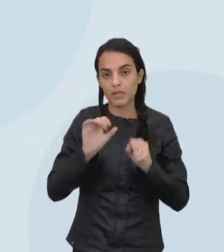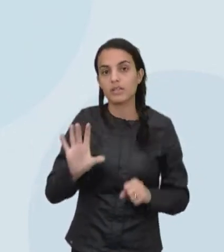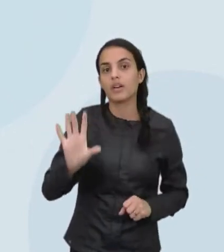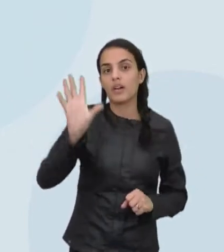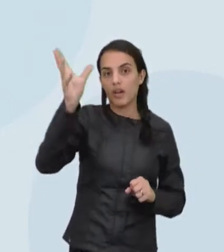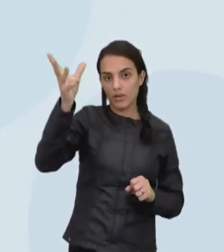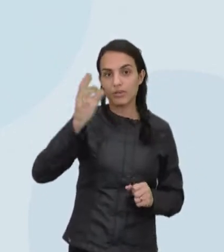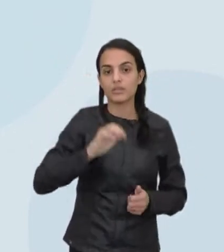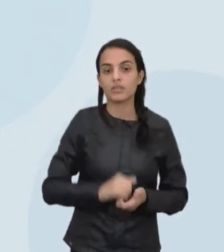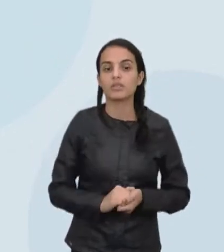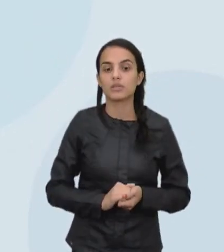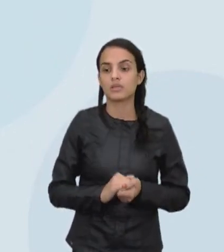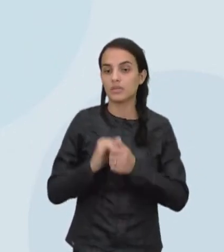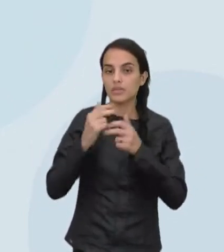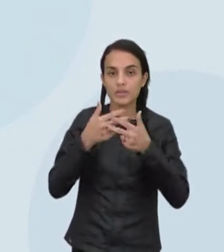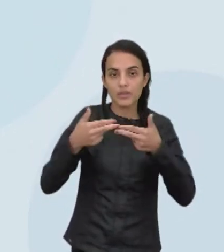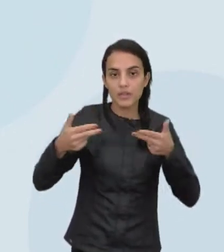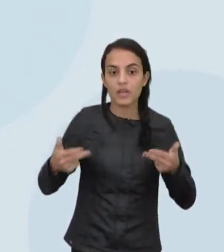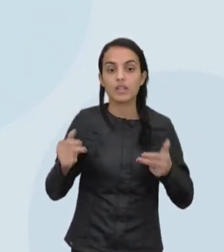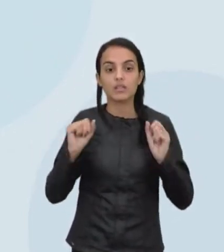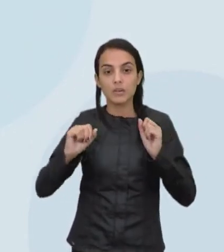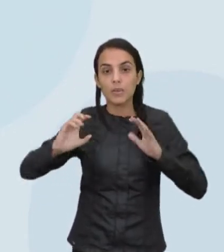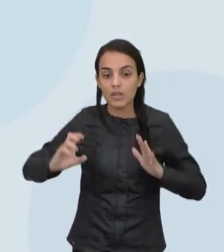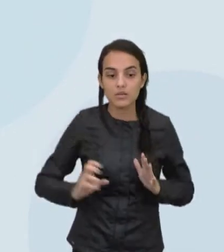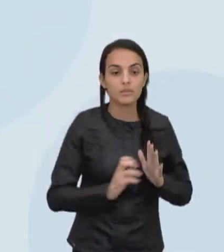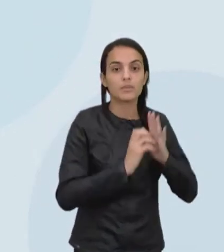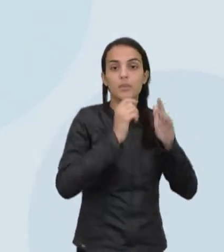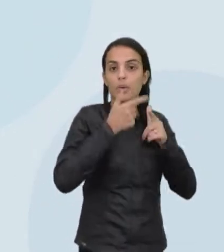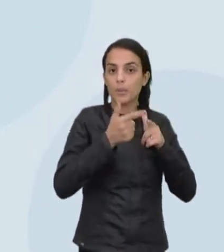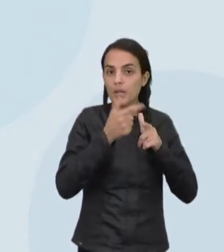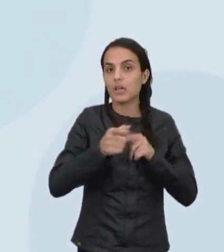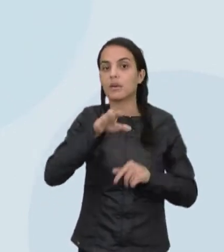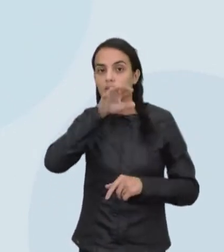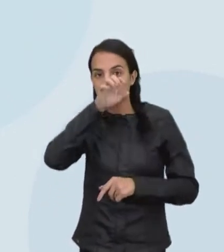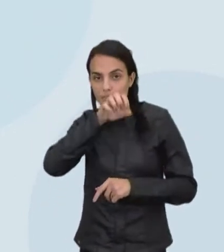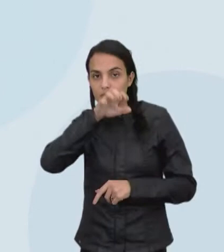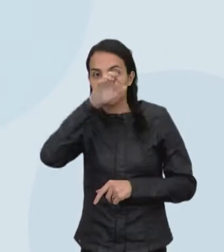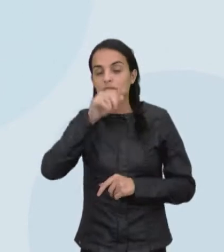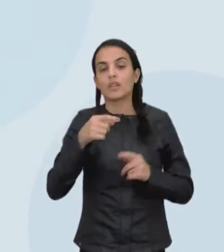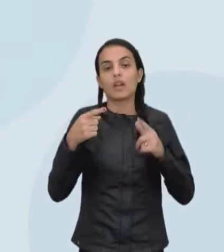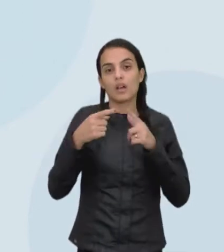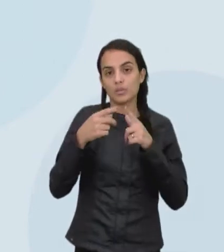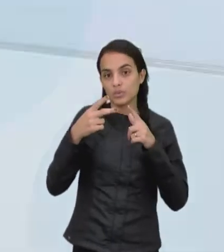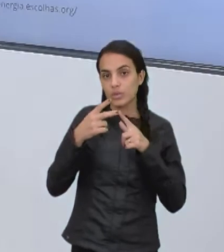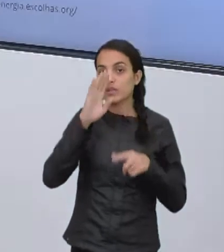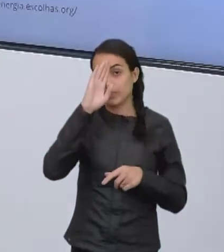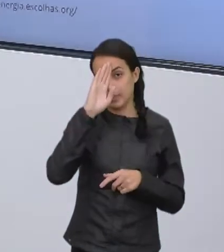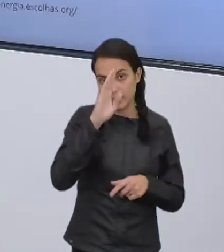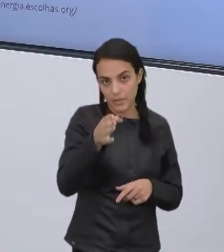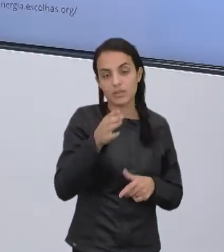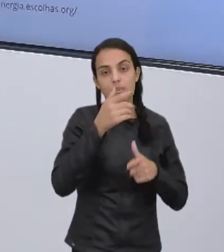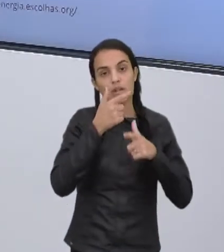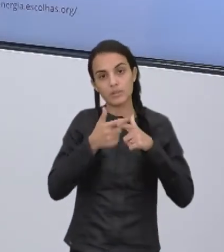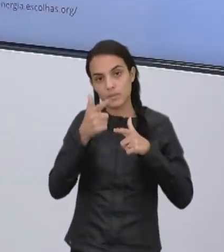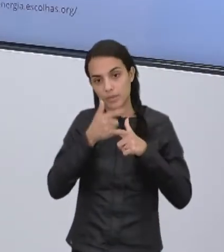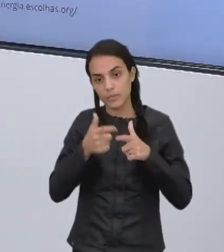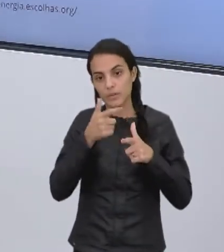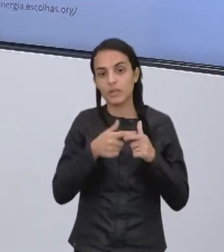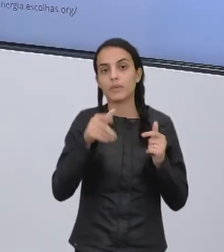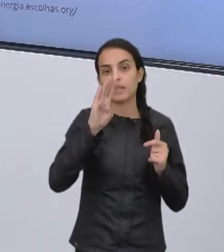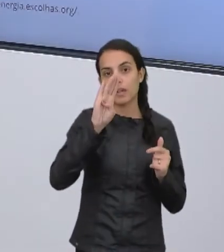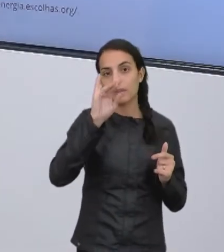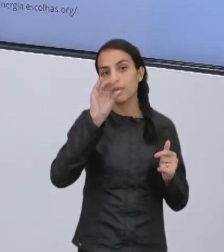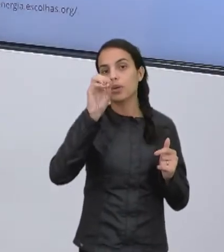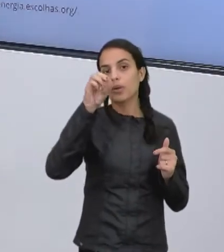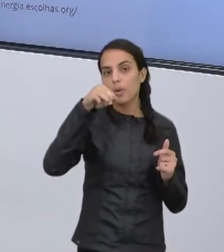de particulados que causam problemas respiratórios. Então esses são os dois principais problemas da biomassa, só que